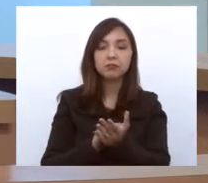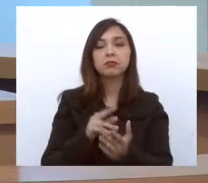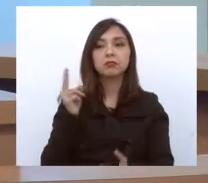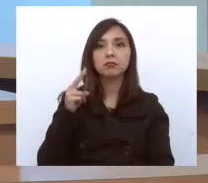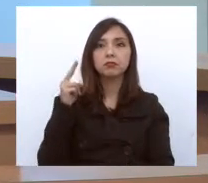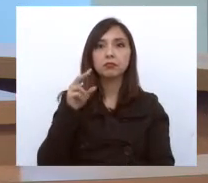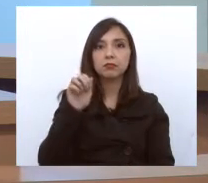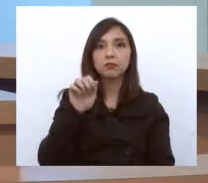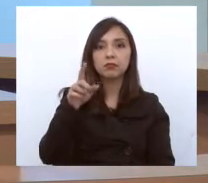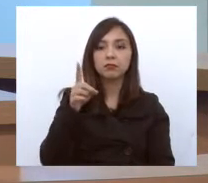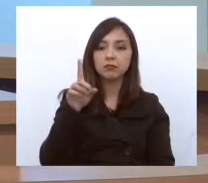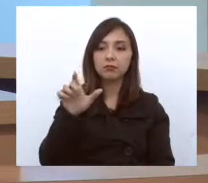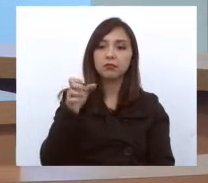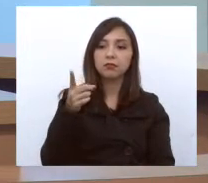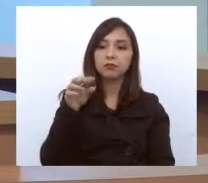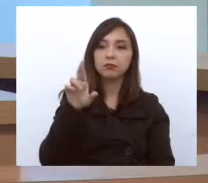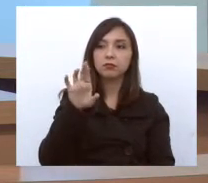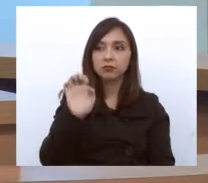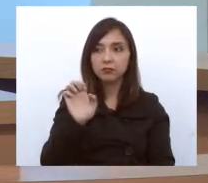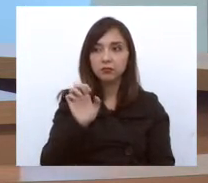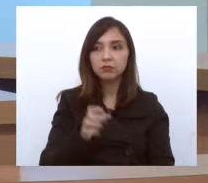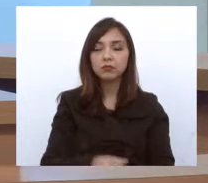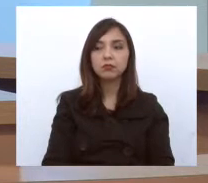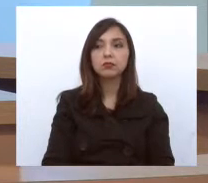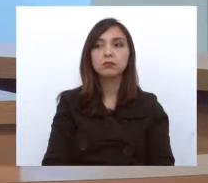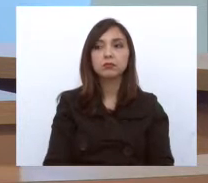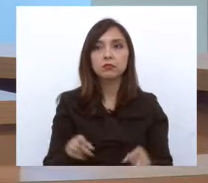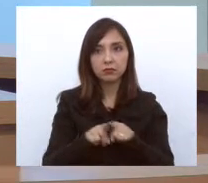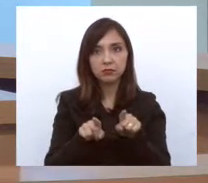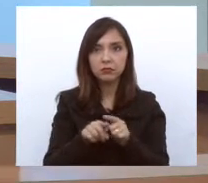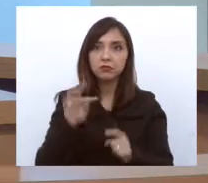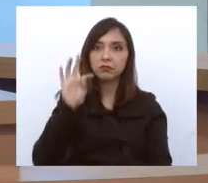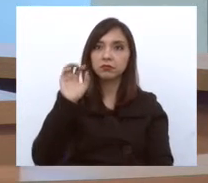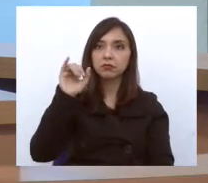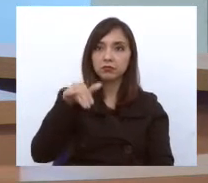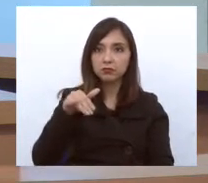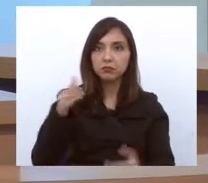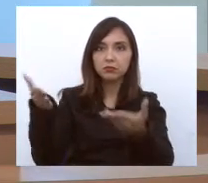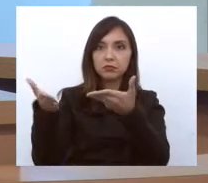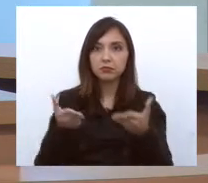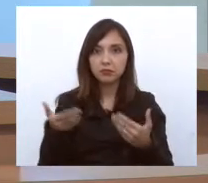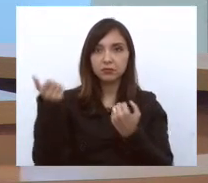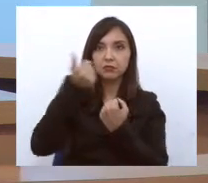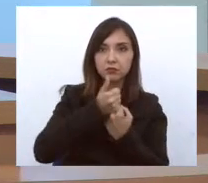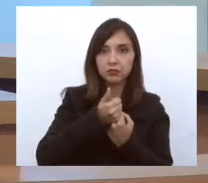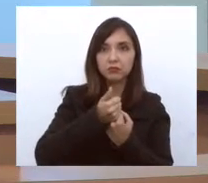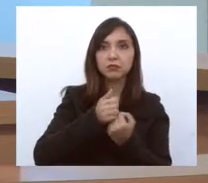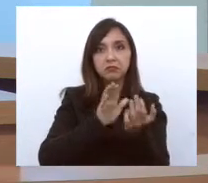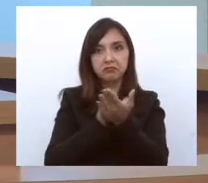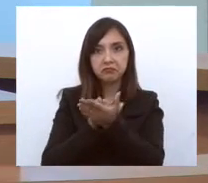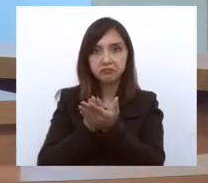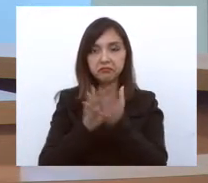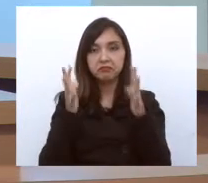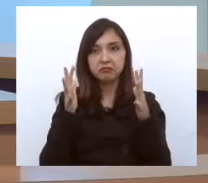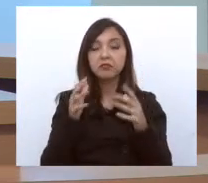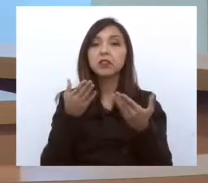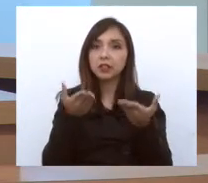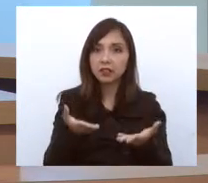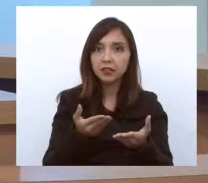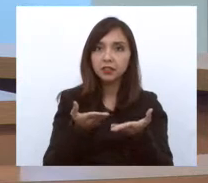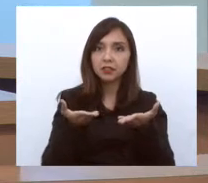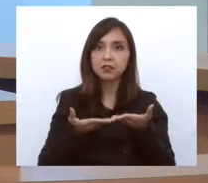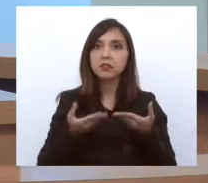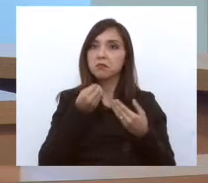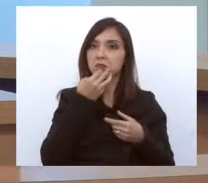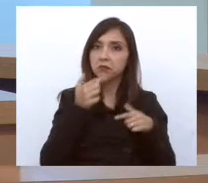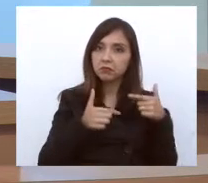Alexandre, saudar o Tim, que está substituindo, saudar o Tim, desejar um